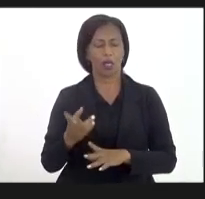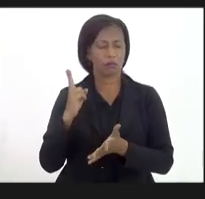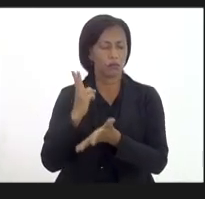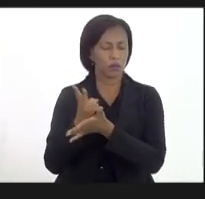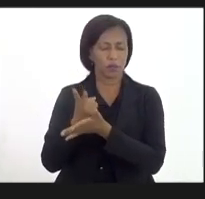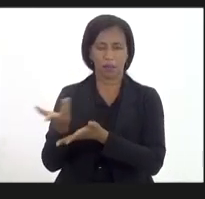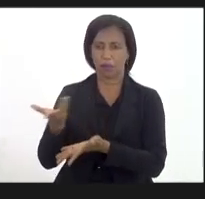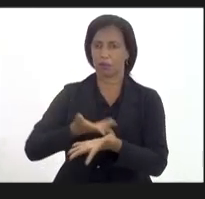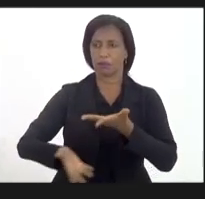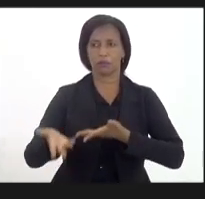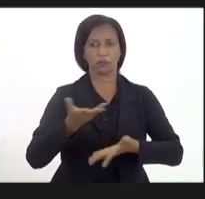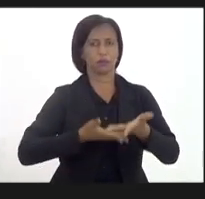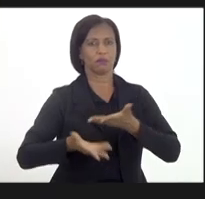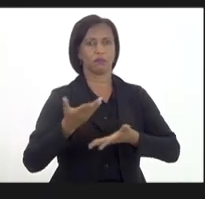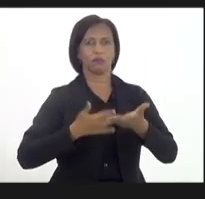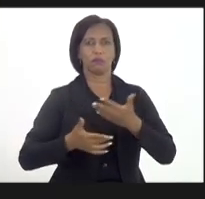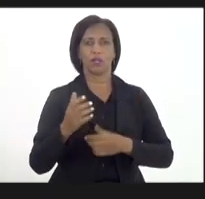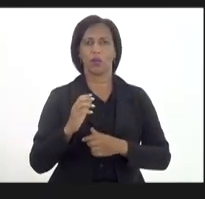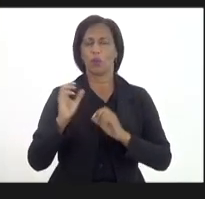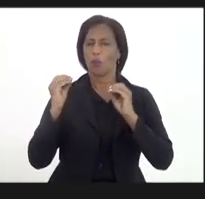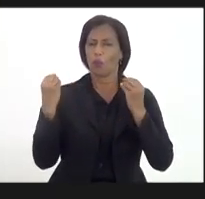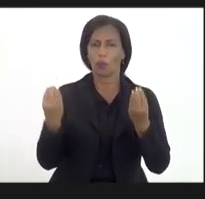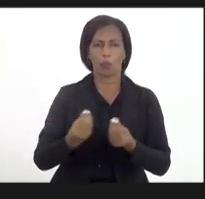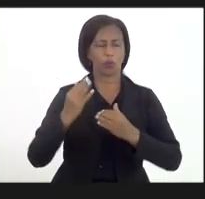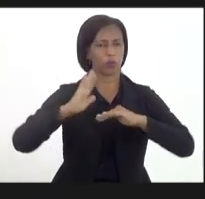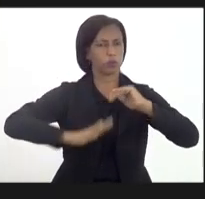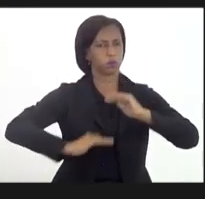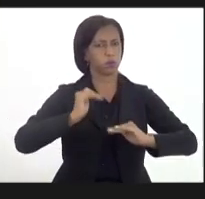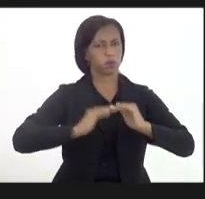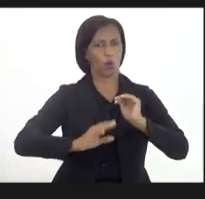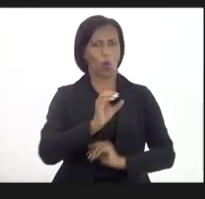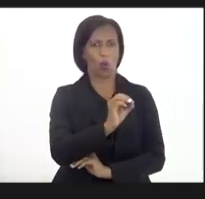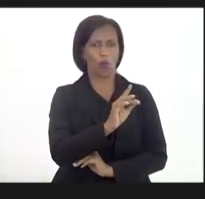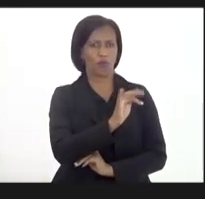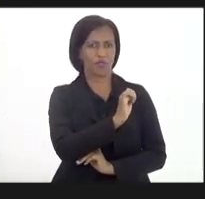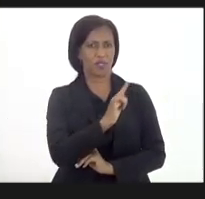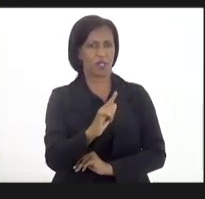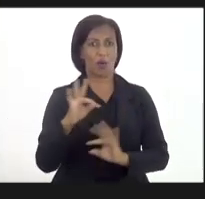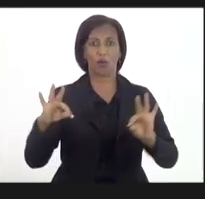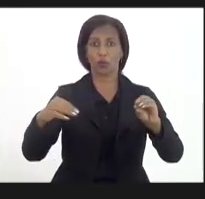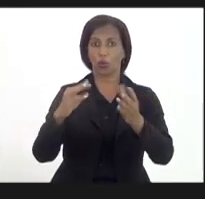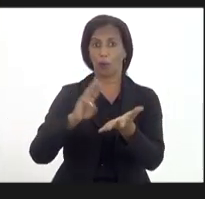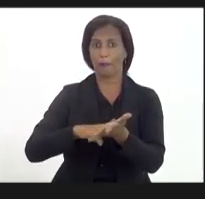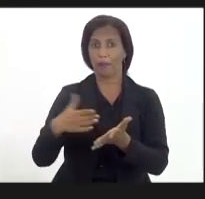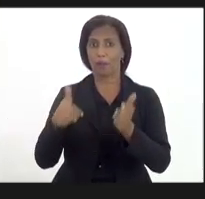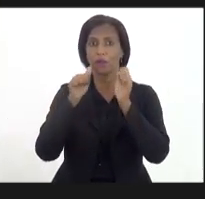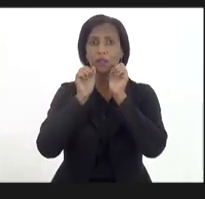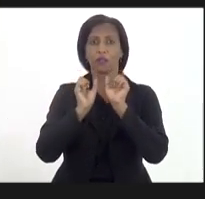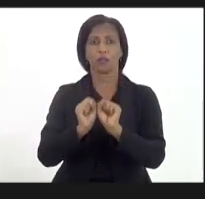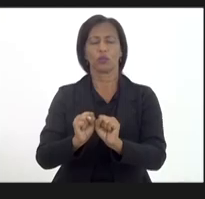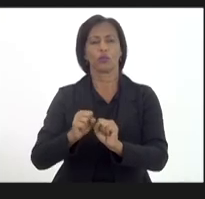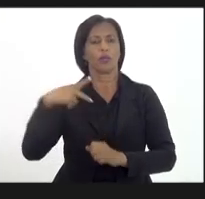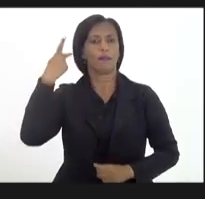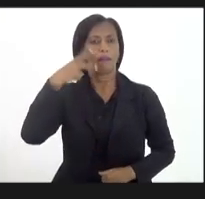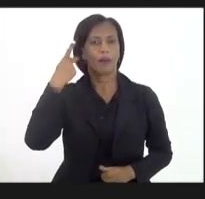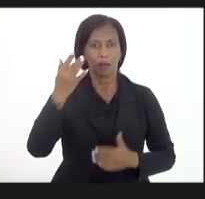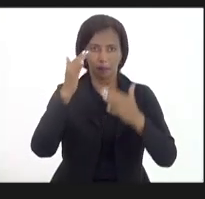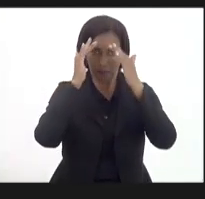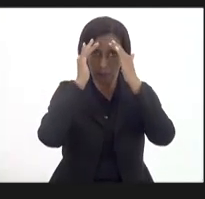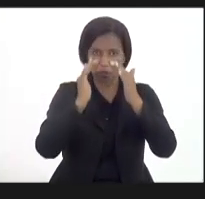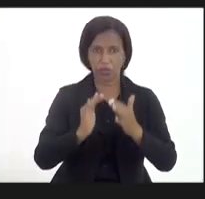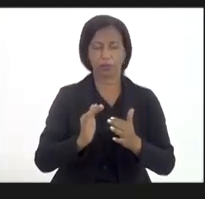solícito muito prestativo um grande canal profissional muito competente oficial muito competente a todos os membros da assessoria parlamentar o